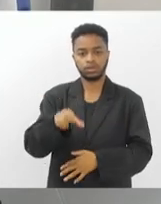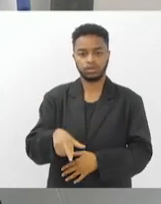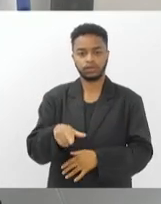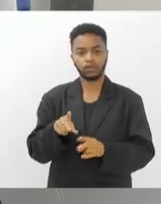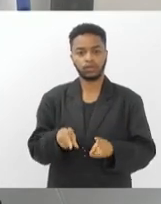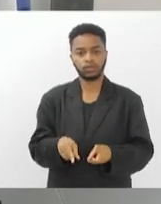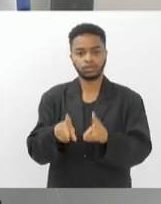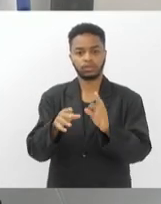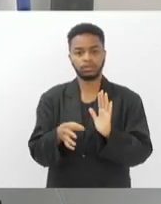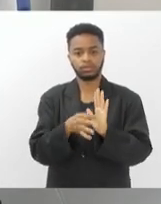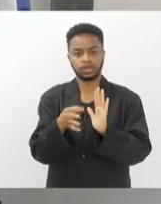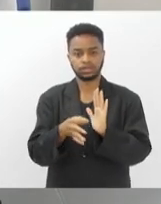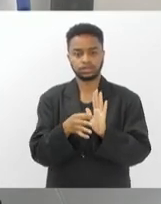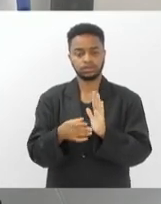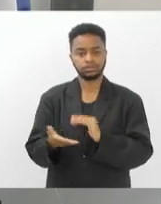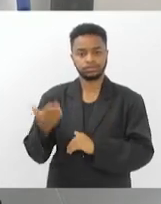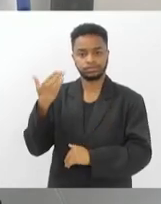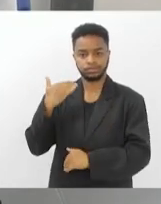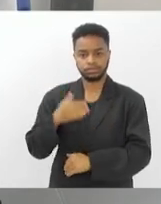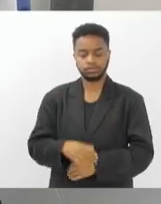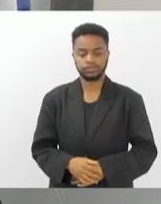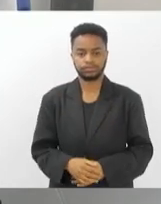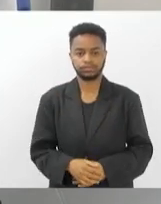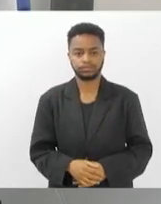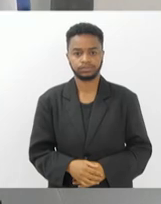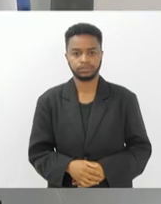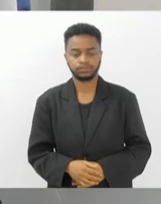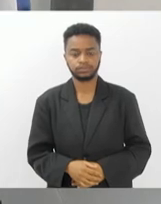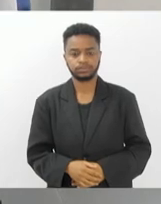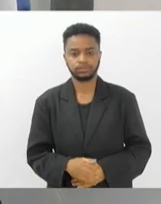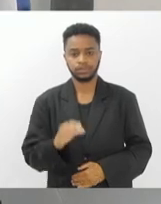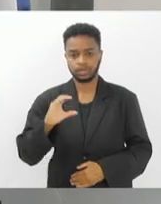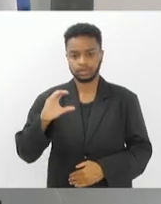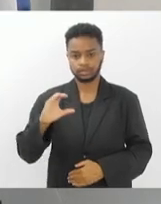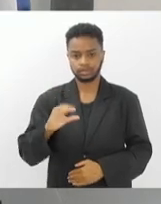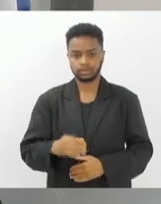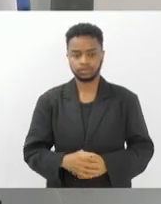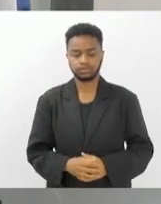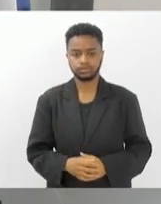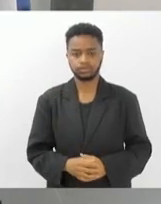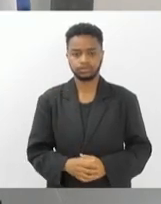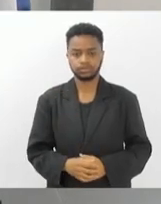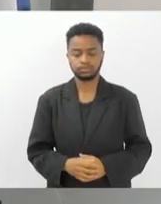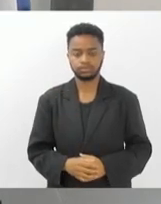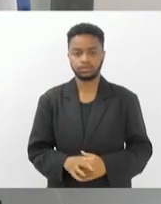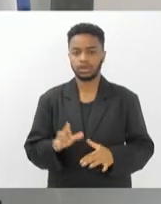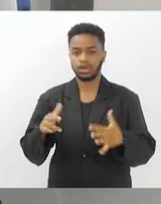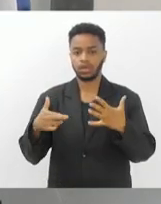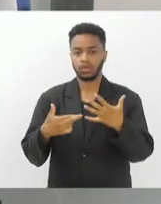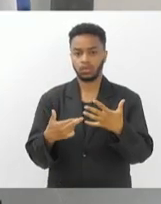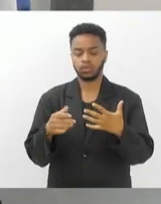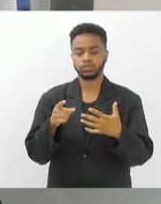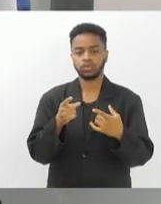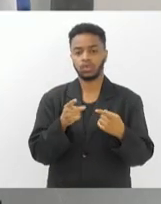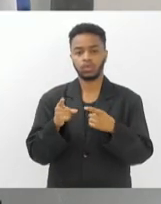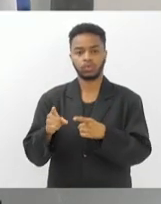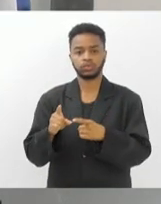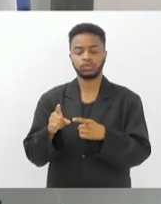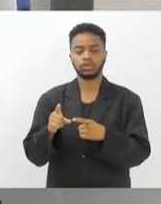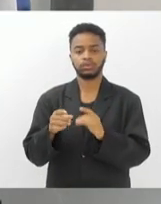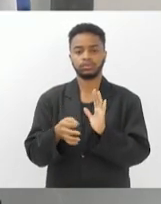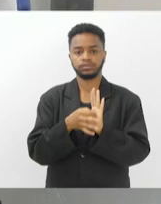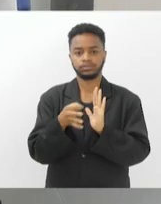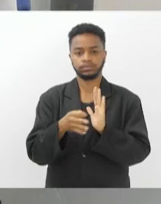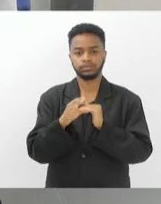o parecer original do deputado Cozzolino. C. Recurso do autor contra parecer da